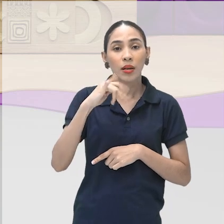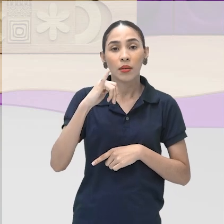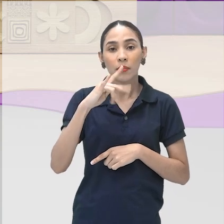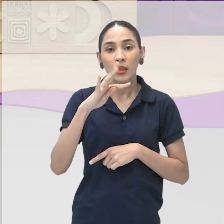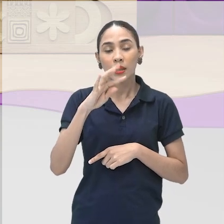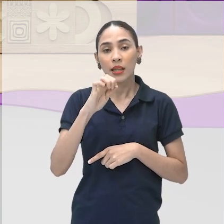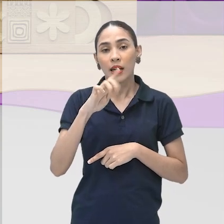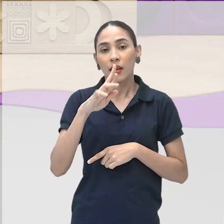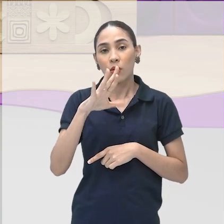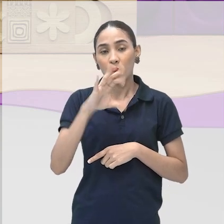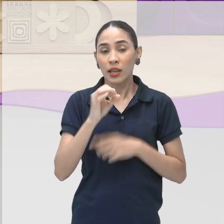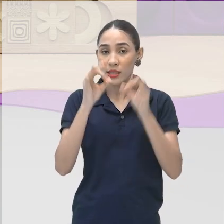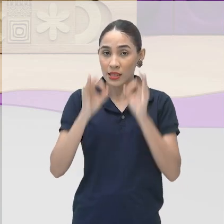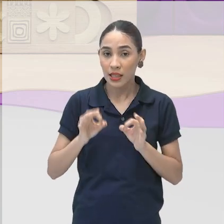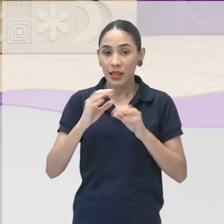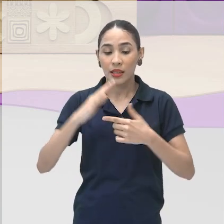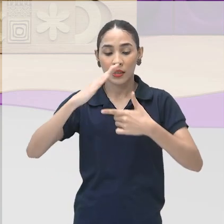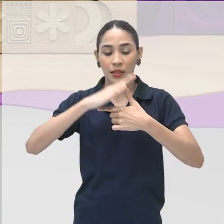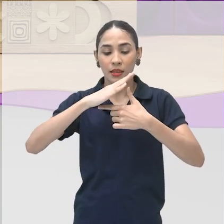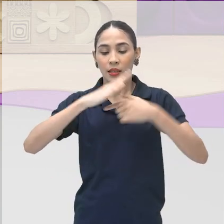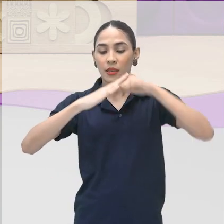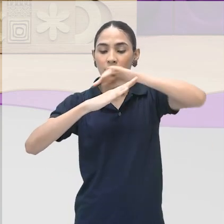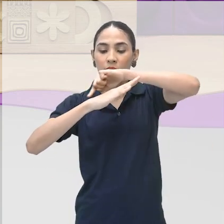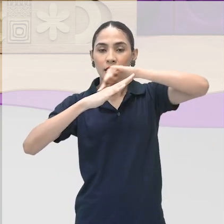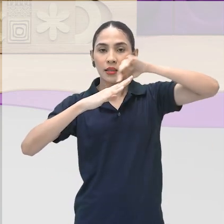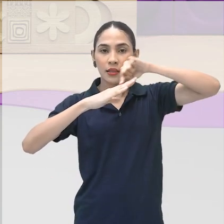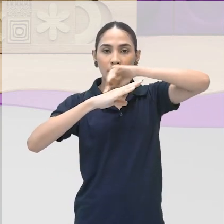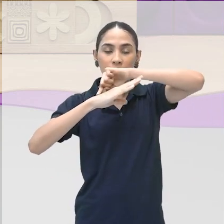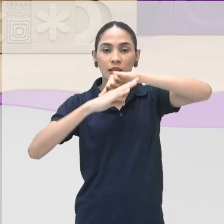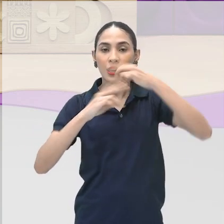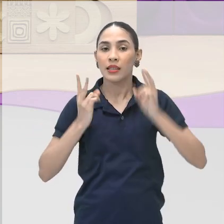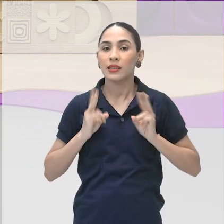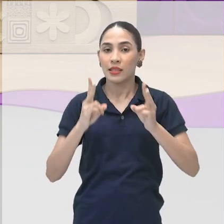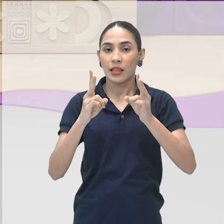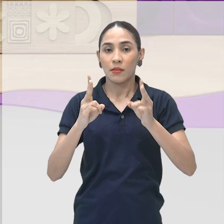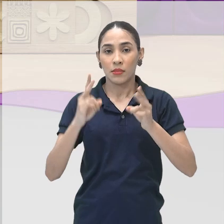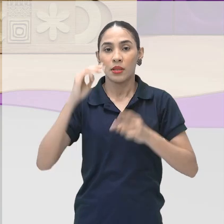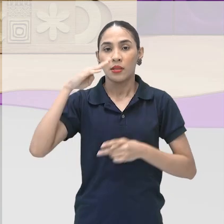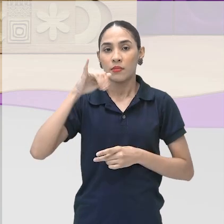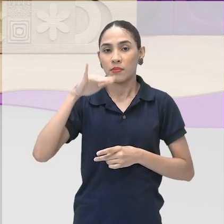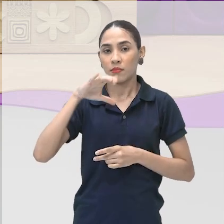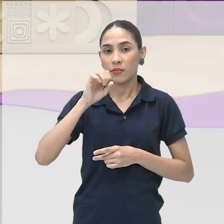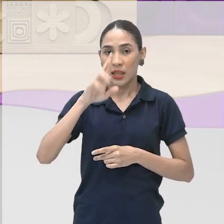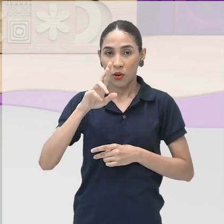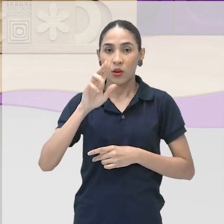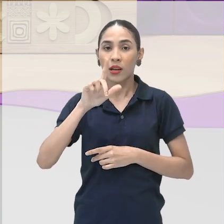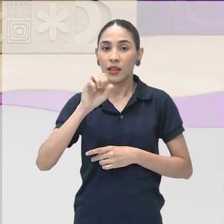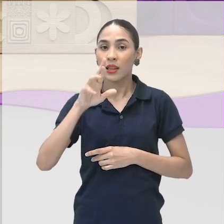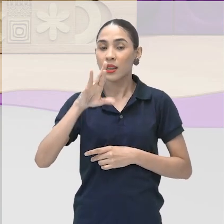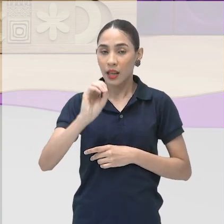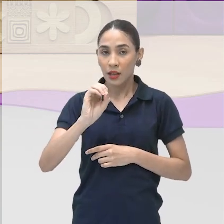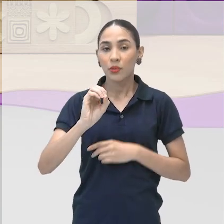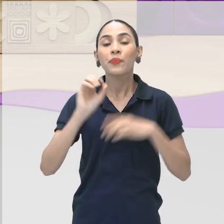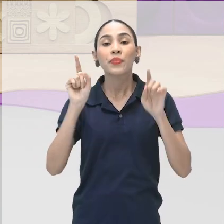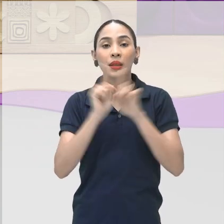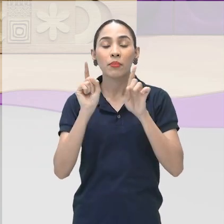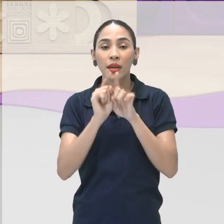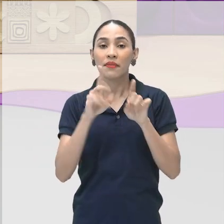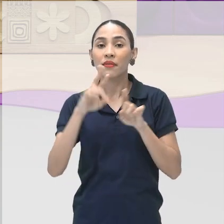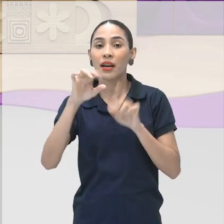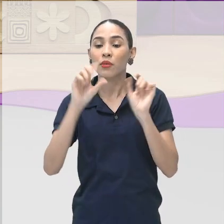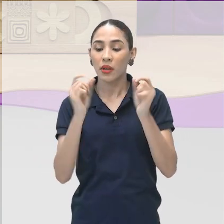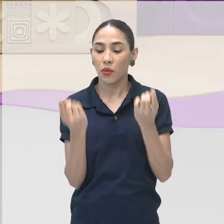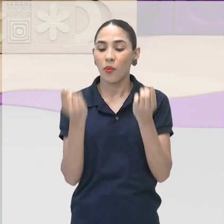o lado que se chama hipotenusa sempre vai ser o lado que é o maior lado do triângulo retângulo e também vai